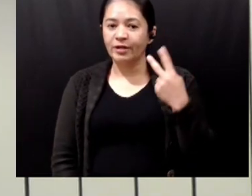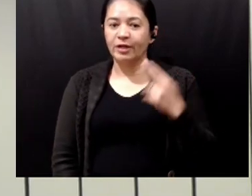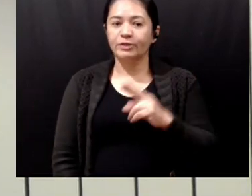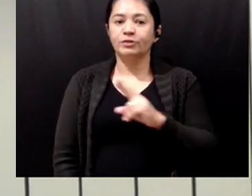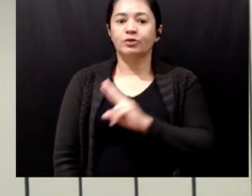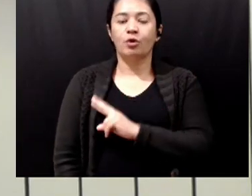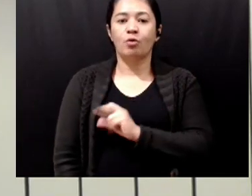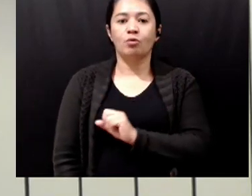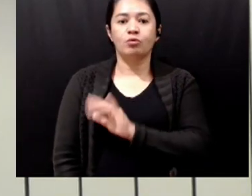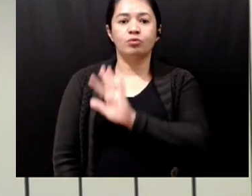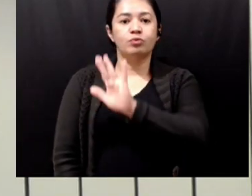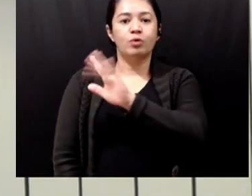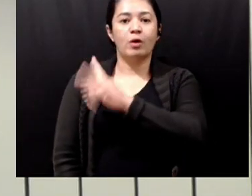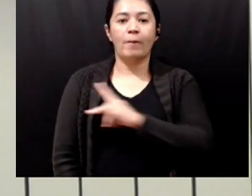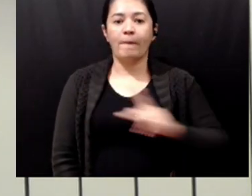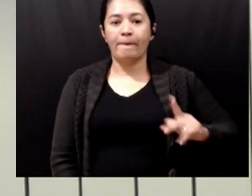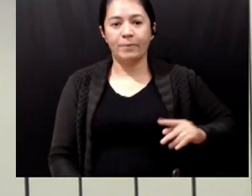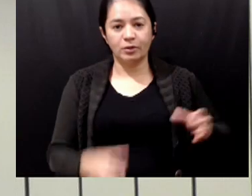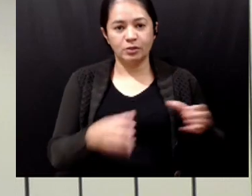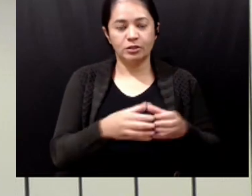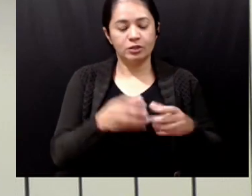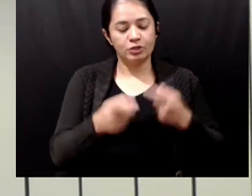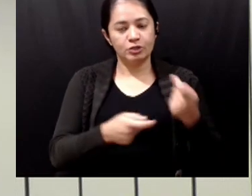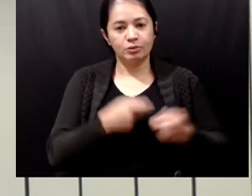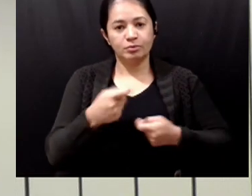da Comissão de Administração Pública.